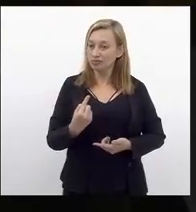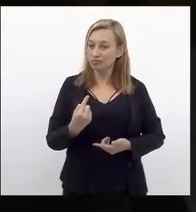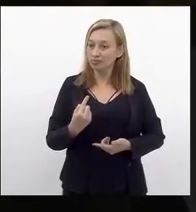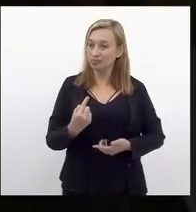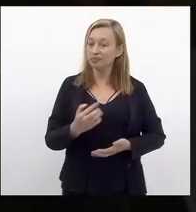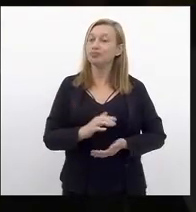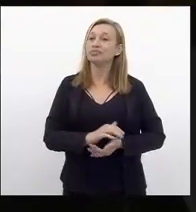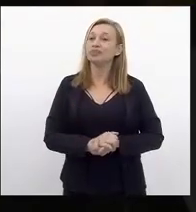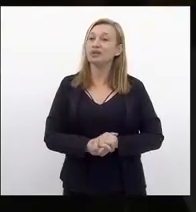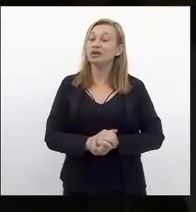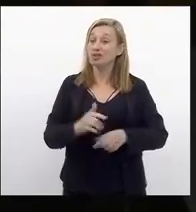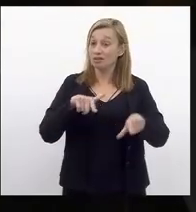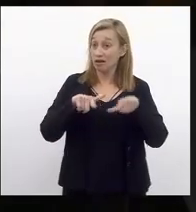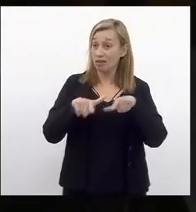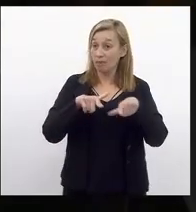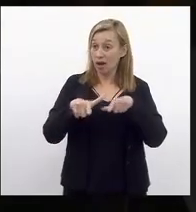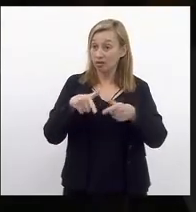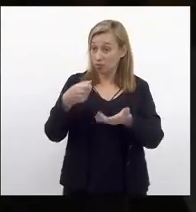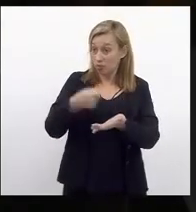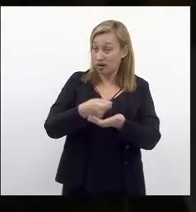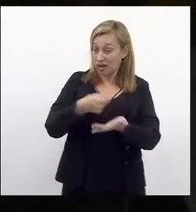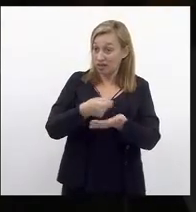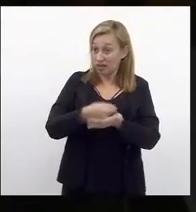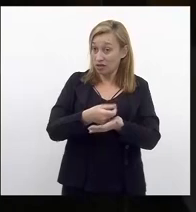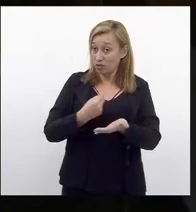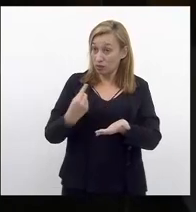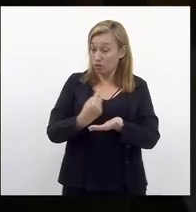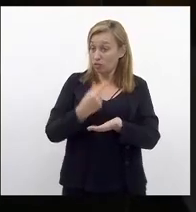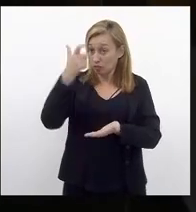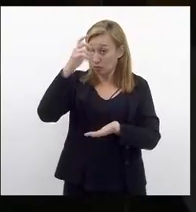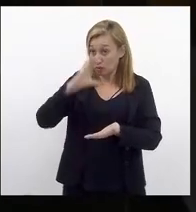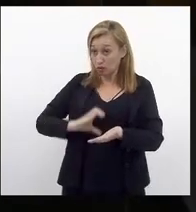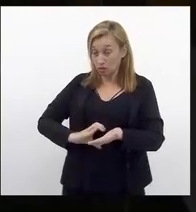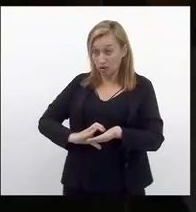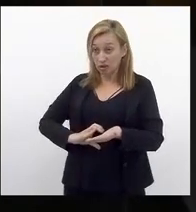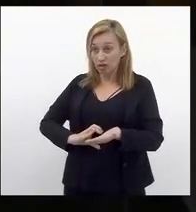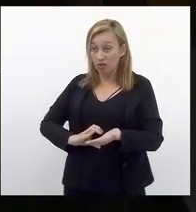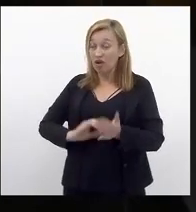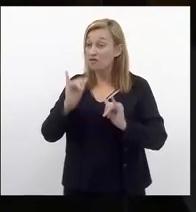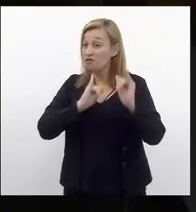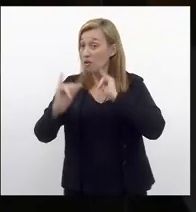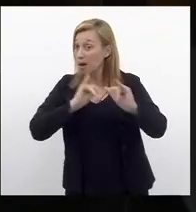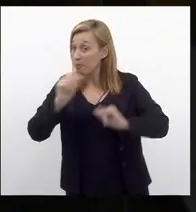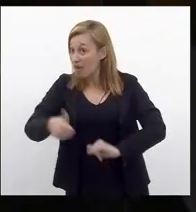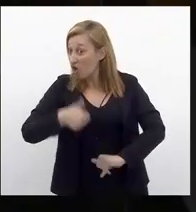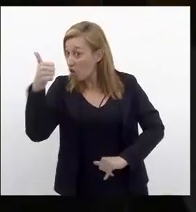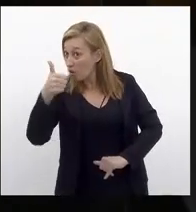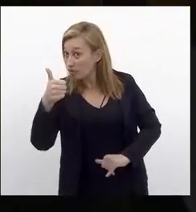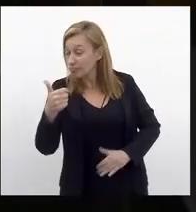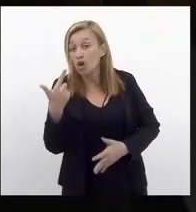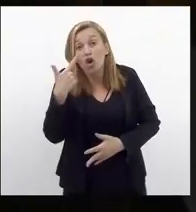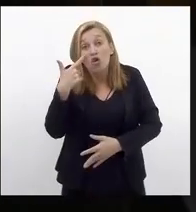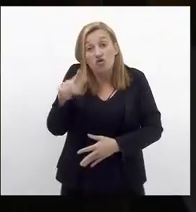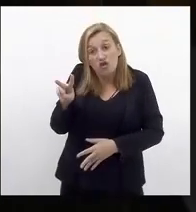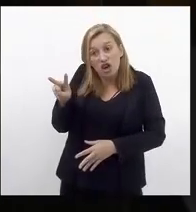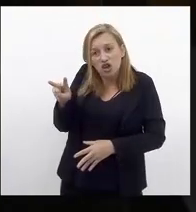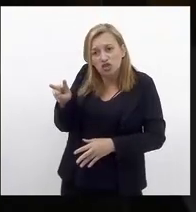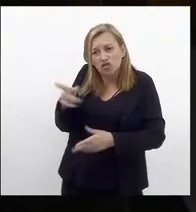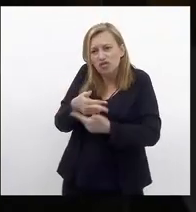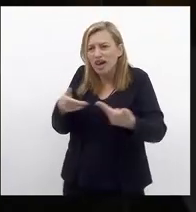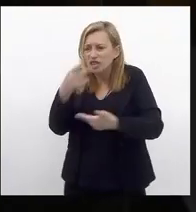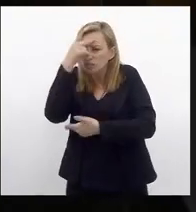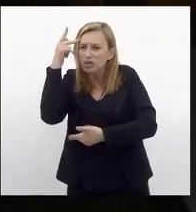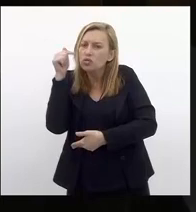uma da prestação de serviço que nós temos obrigação com cidadão é informar melhor e eu vejo muita gente